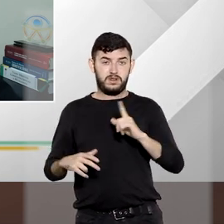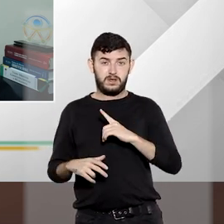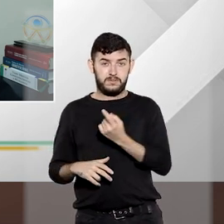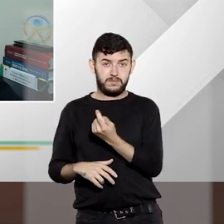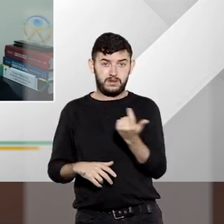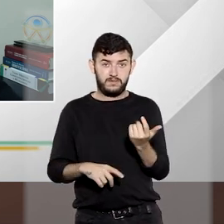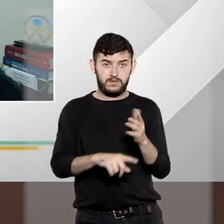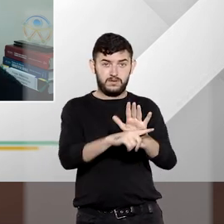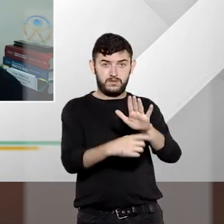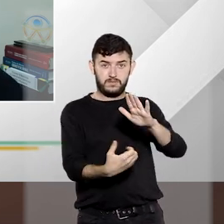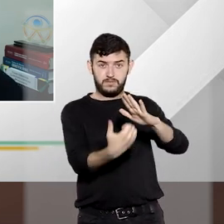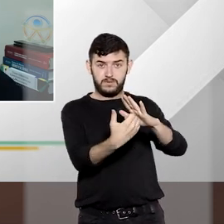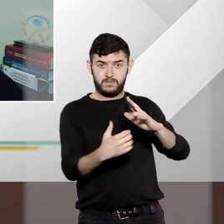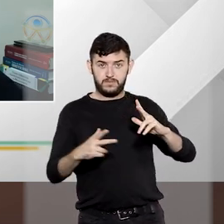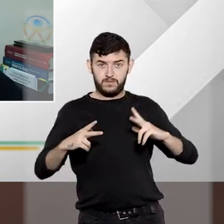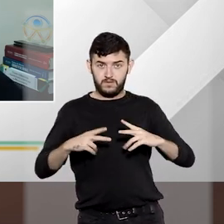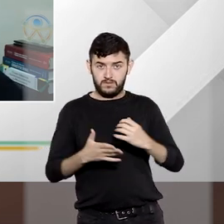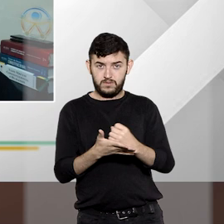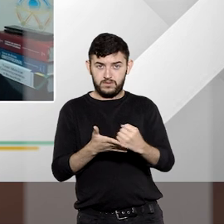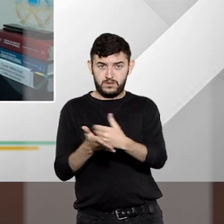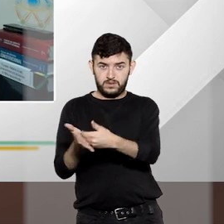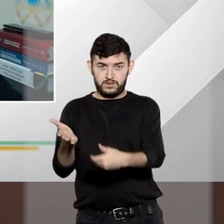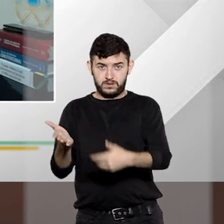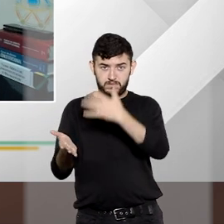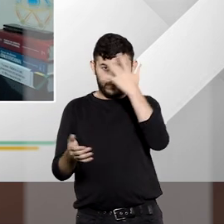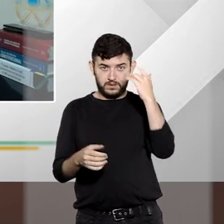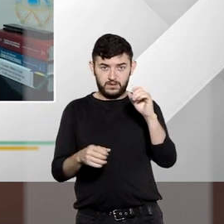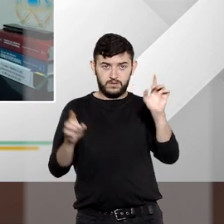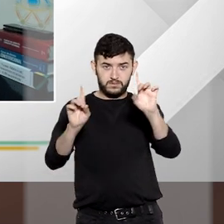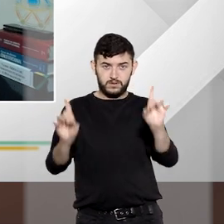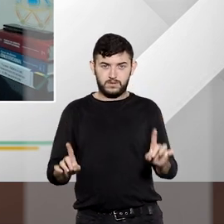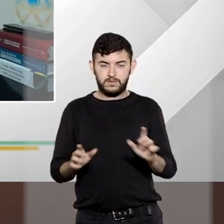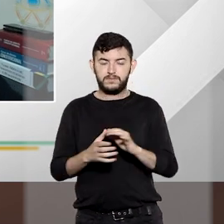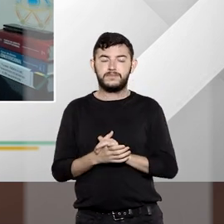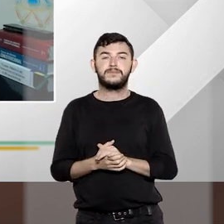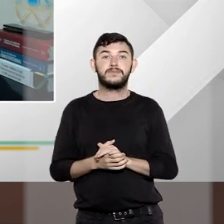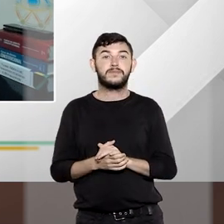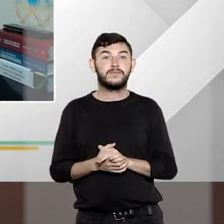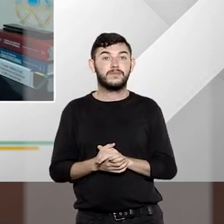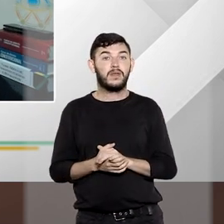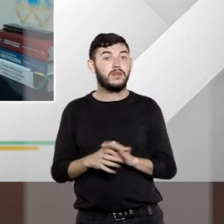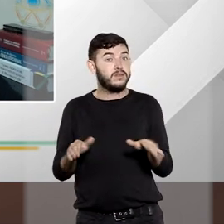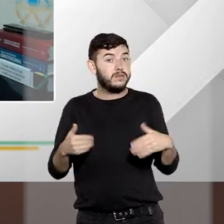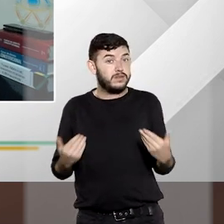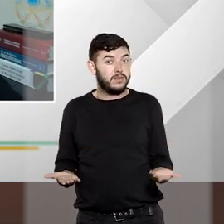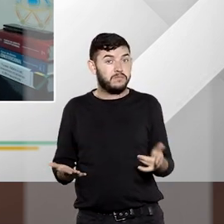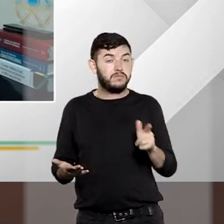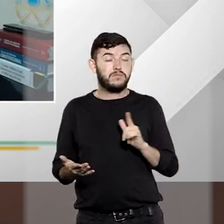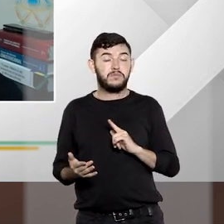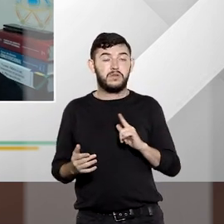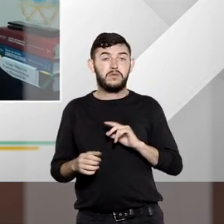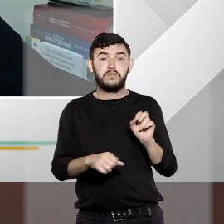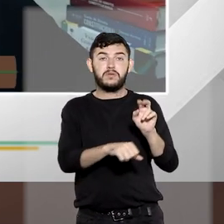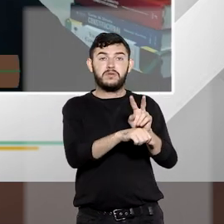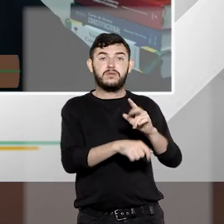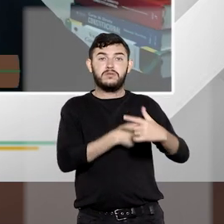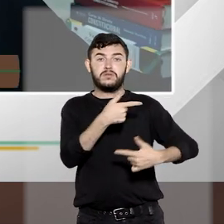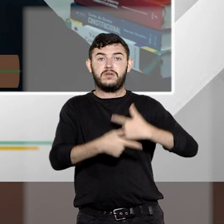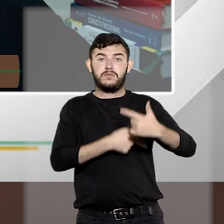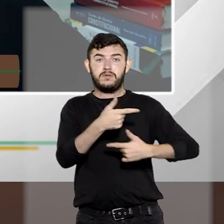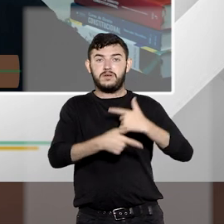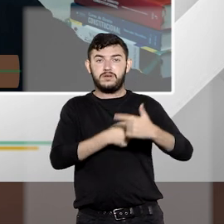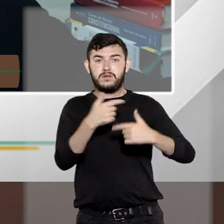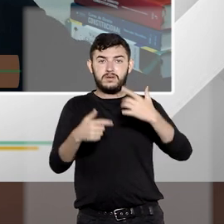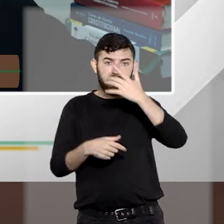pessoa com deficiência? Então, Fátima, existe uma proteção trabalhista de extrema importância para a pessoa com deficiência na Lei Brasileira